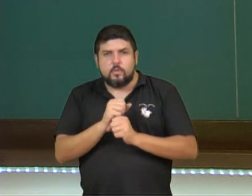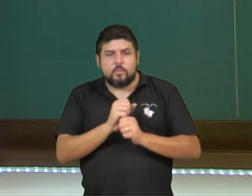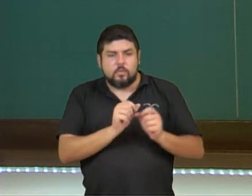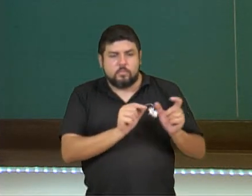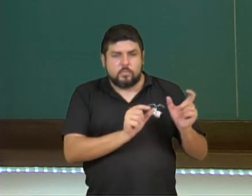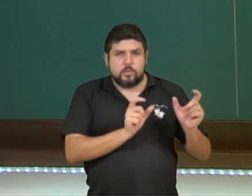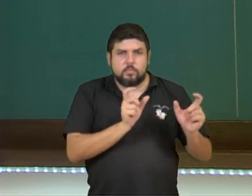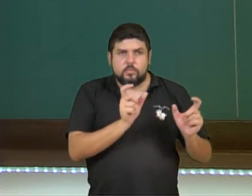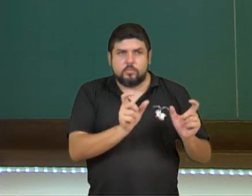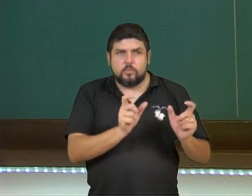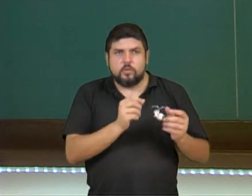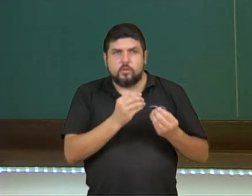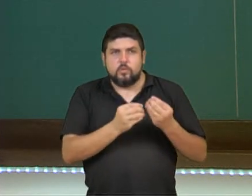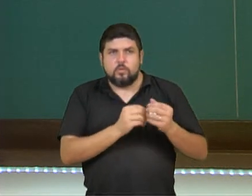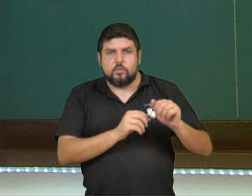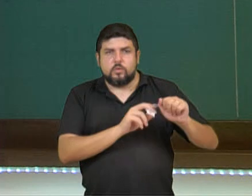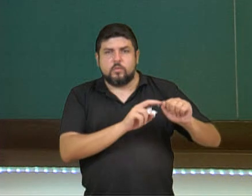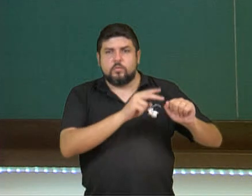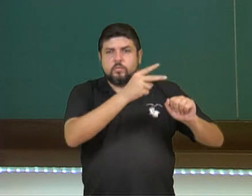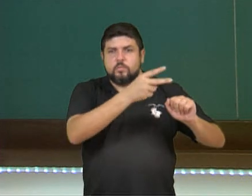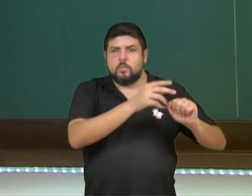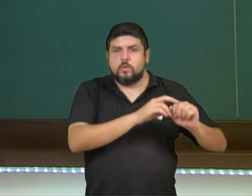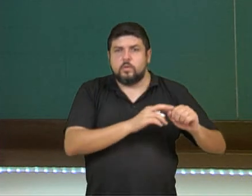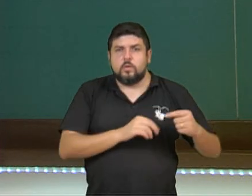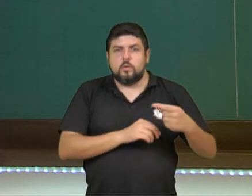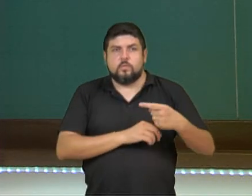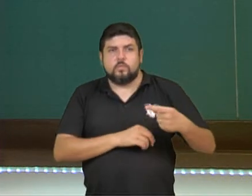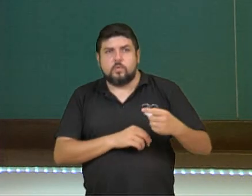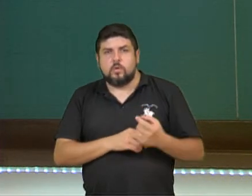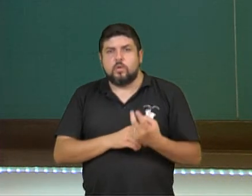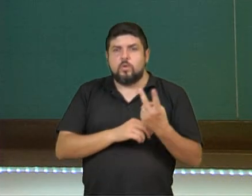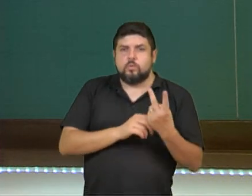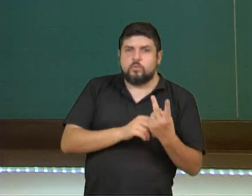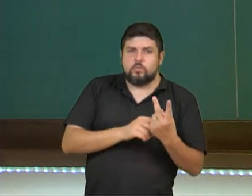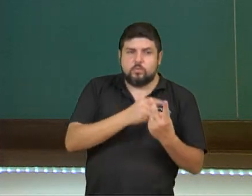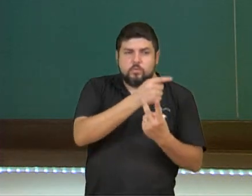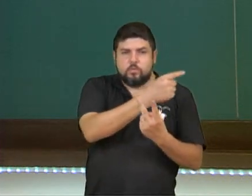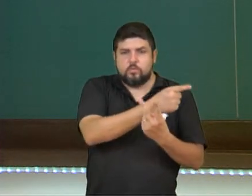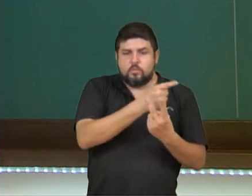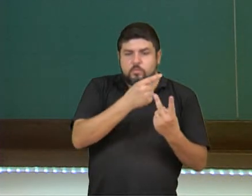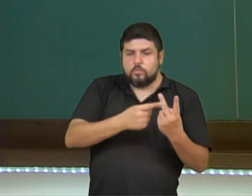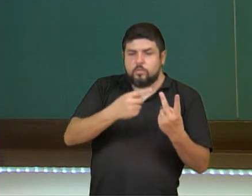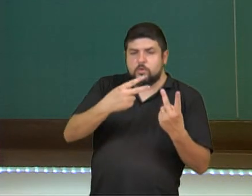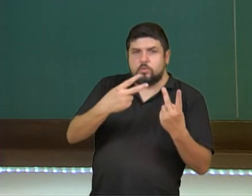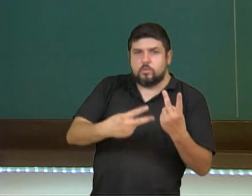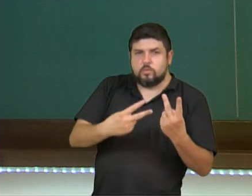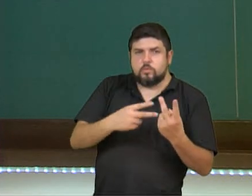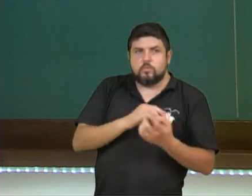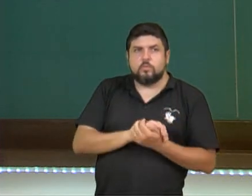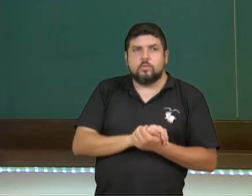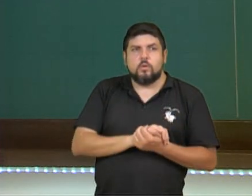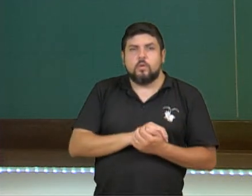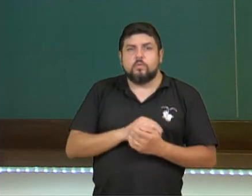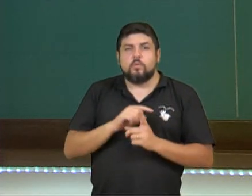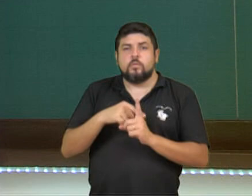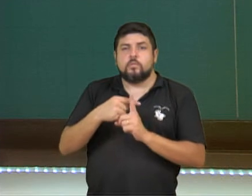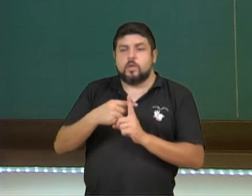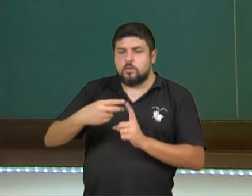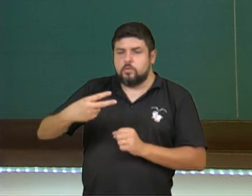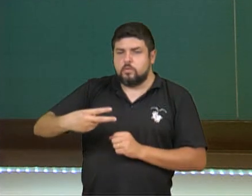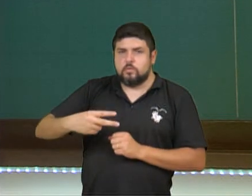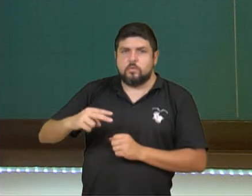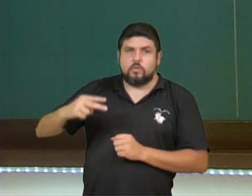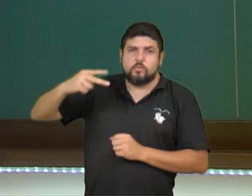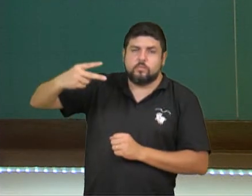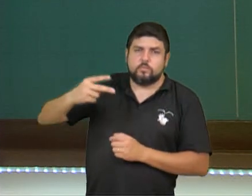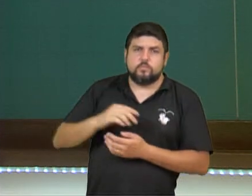Quadrado primeiro, menos 2 vezes o primeiro pelo segundo, mais o quadrado do segundo. O que difere do quadrado da soma? Apenas